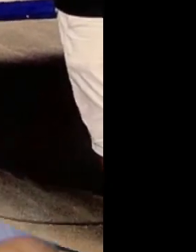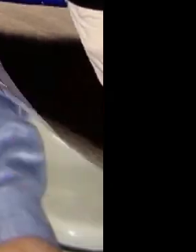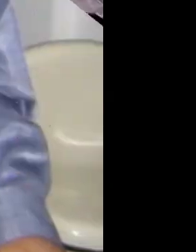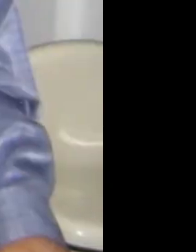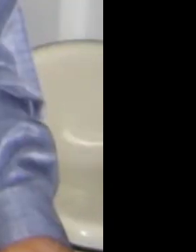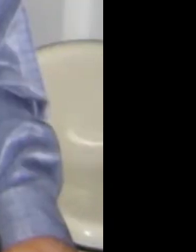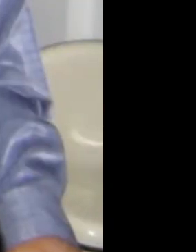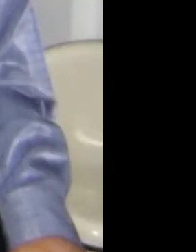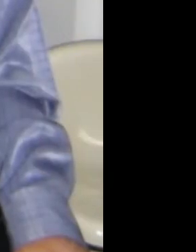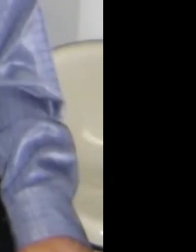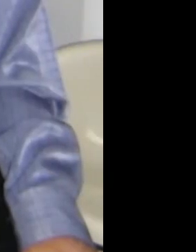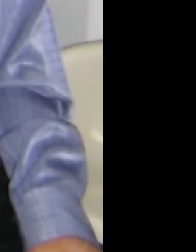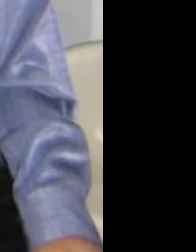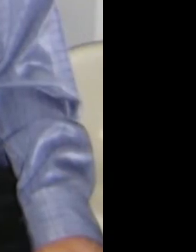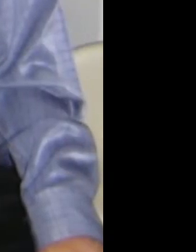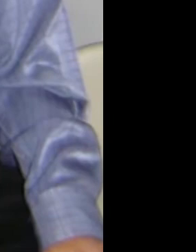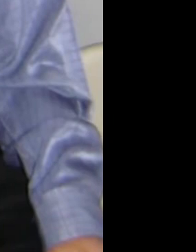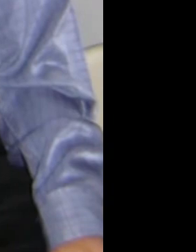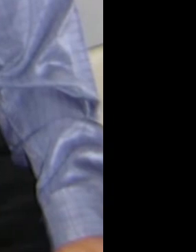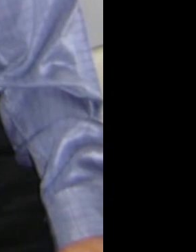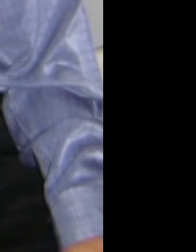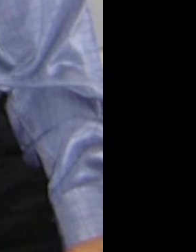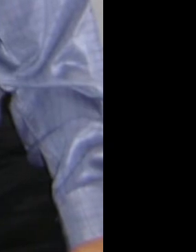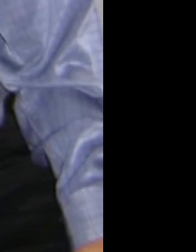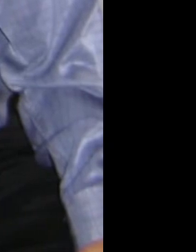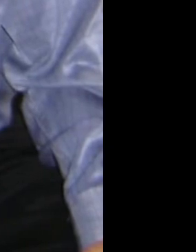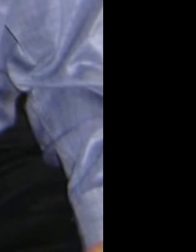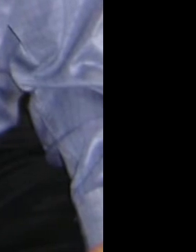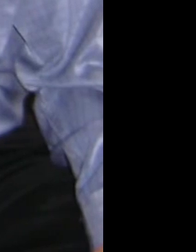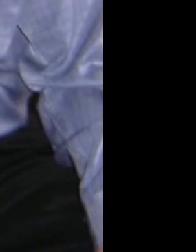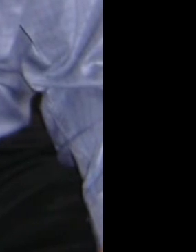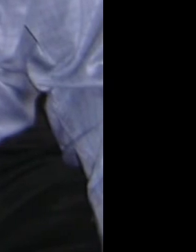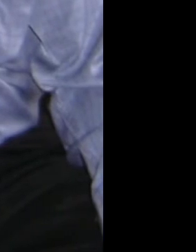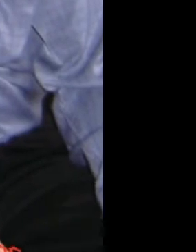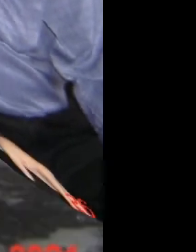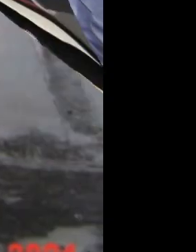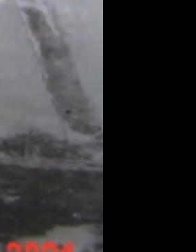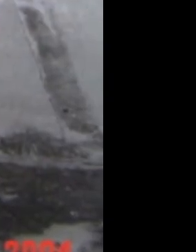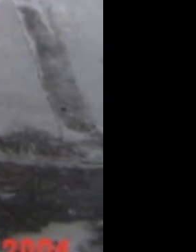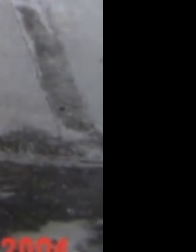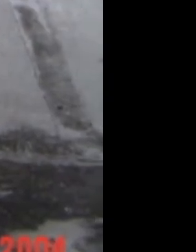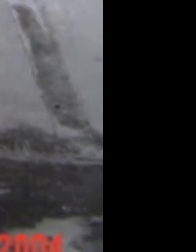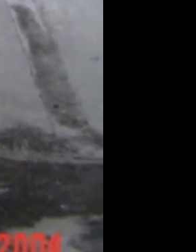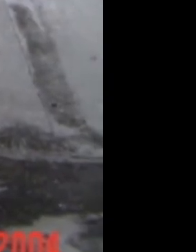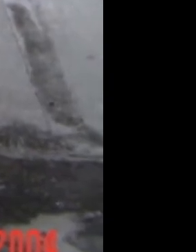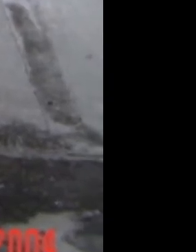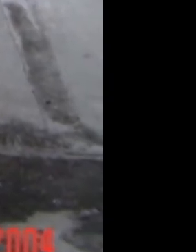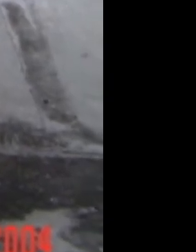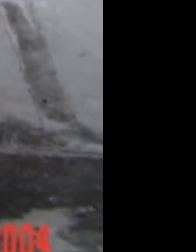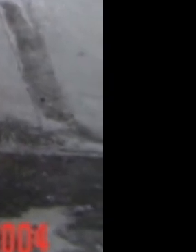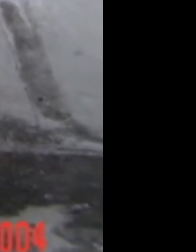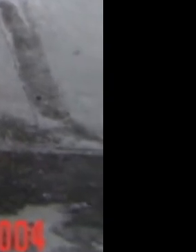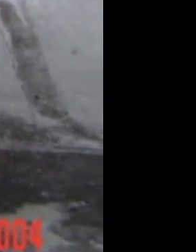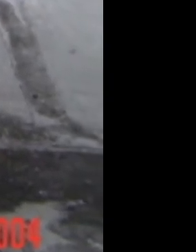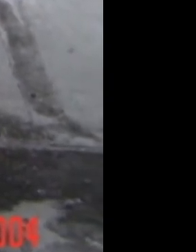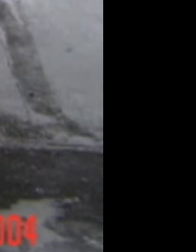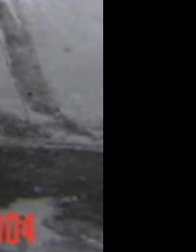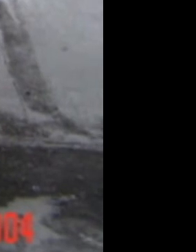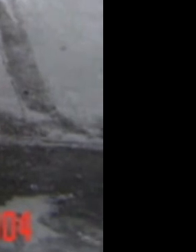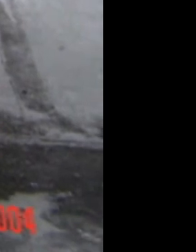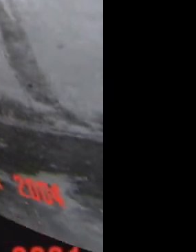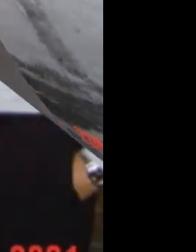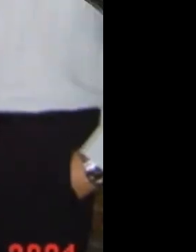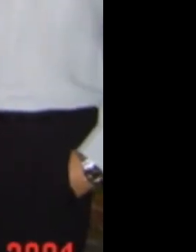Naquela mesa tá faltando ele, e a saudade dele tá doendo em